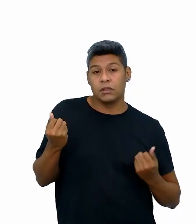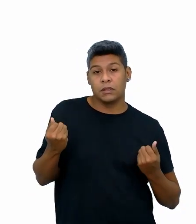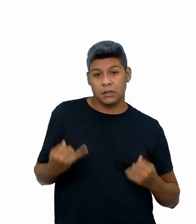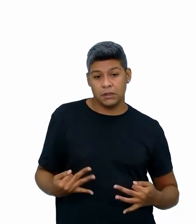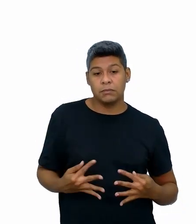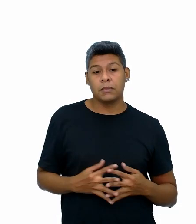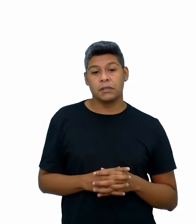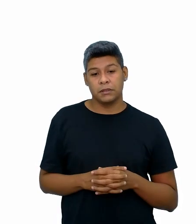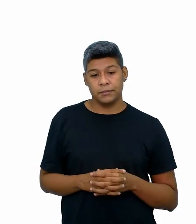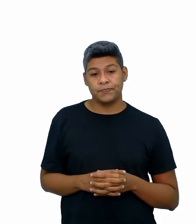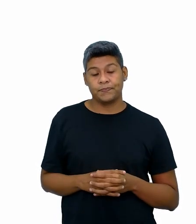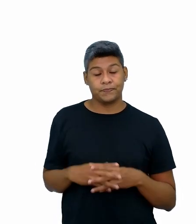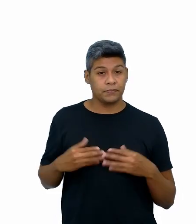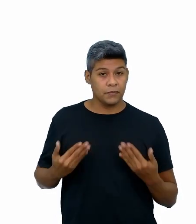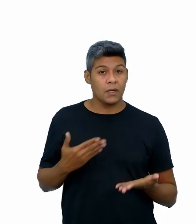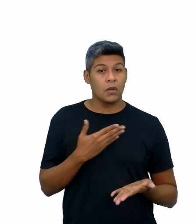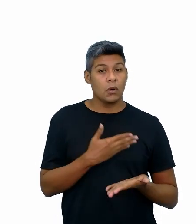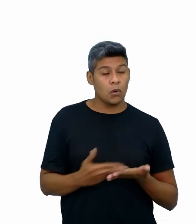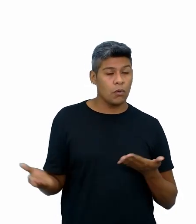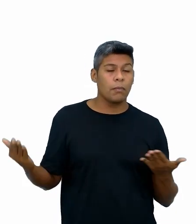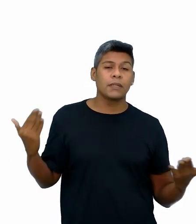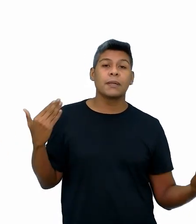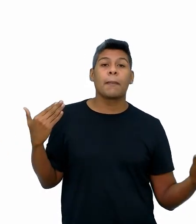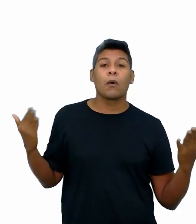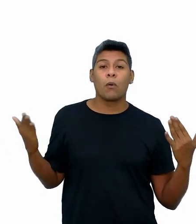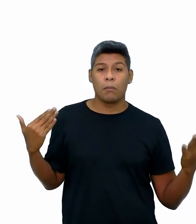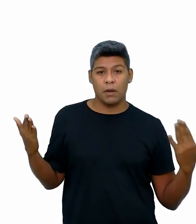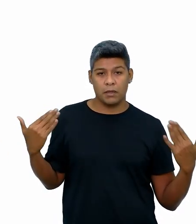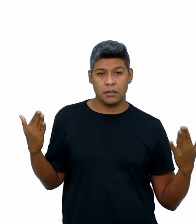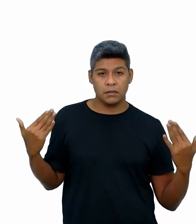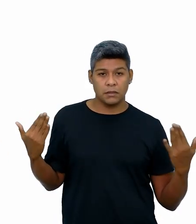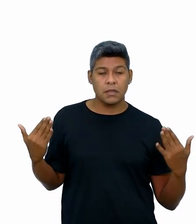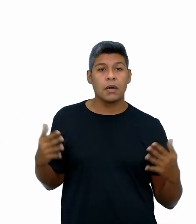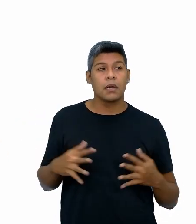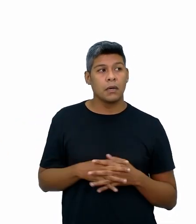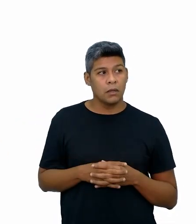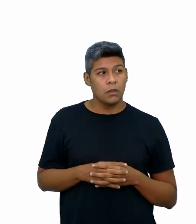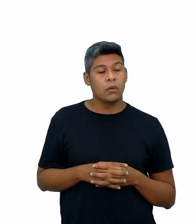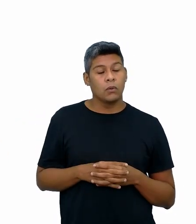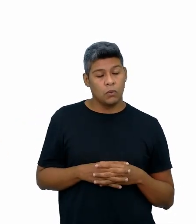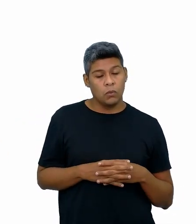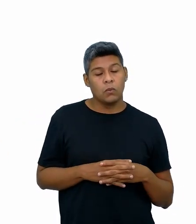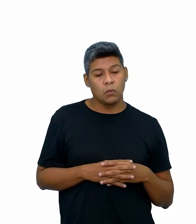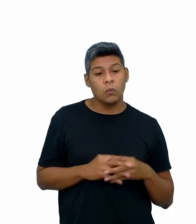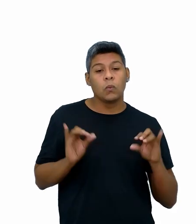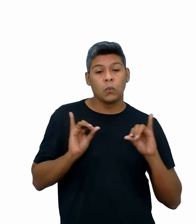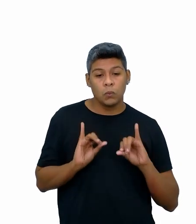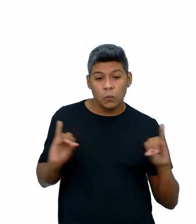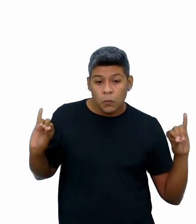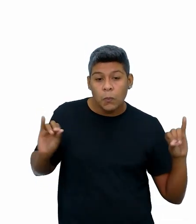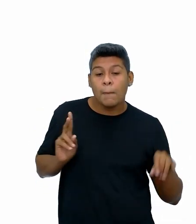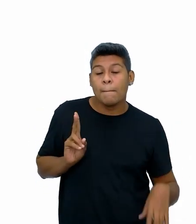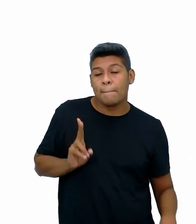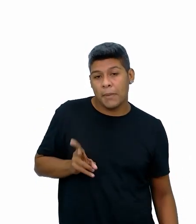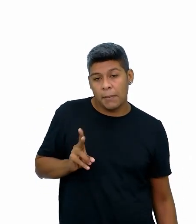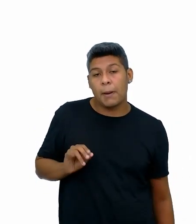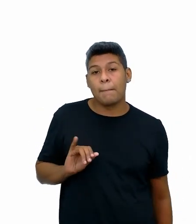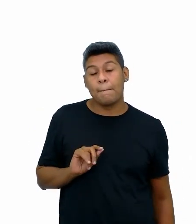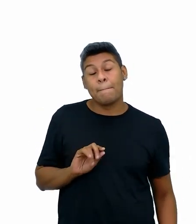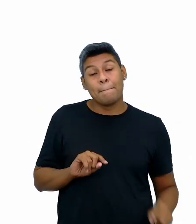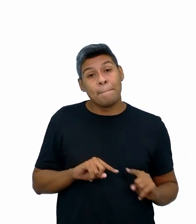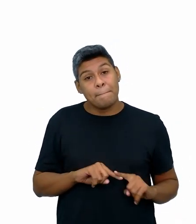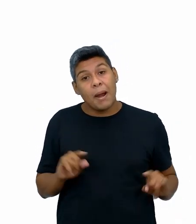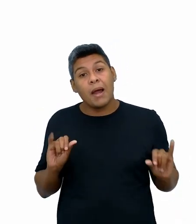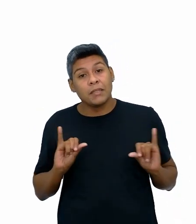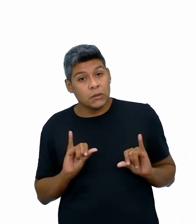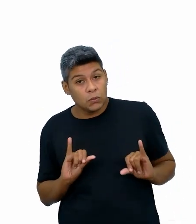Explique. Então, aqui ele começa a fazer uma comparação entre, né, a mesma notícia, mas publicada em